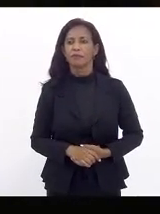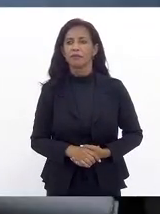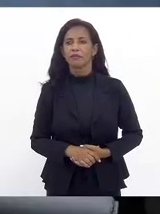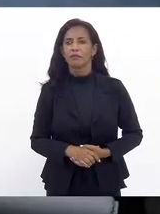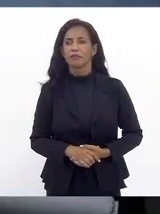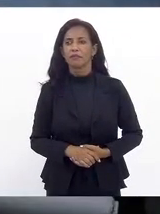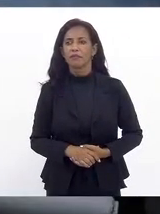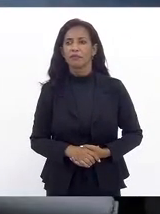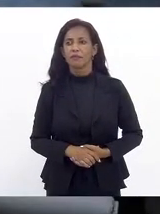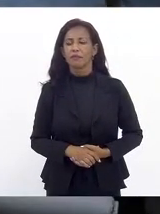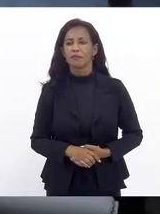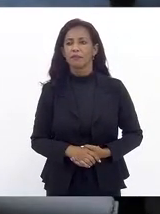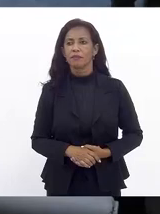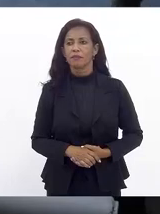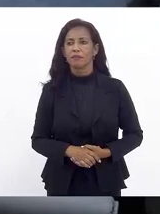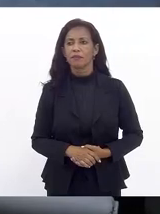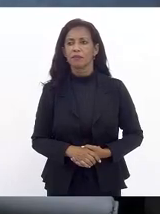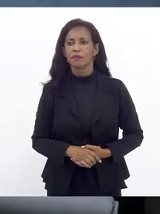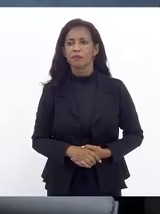deputada. Obrigado, deputada.